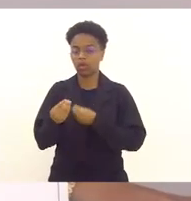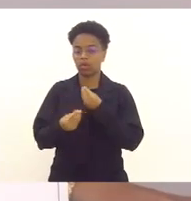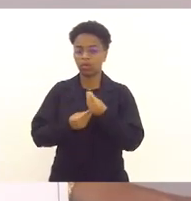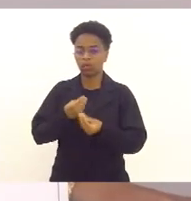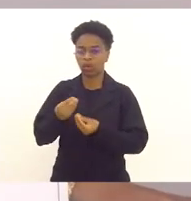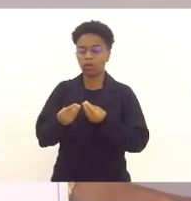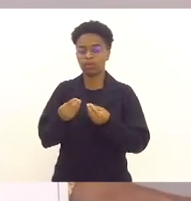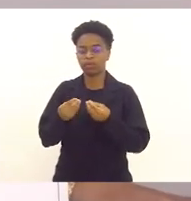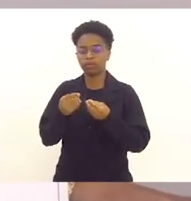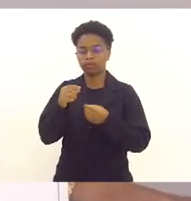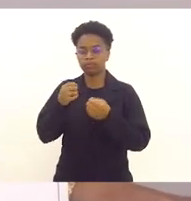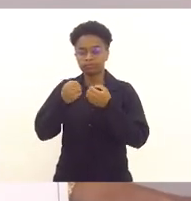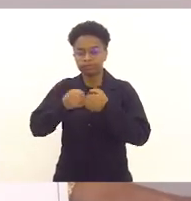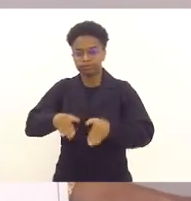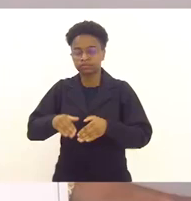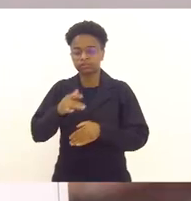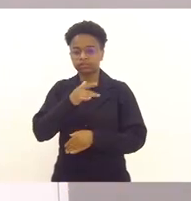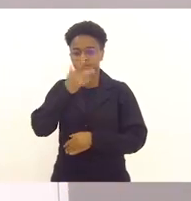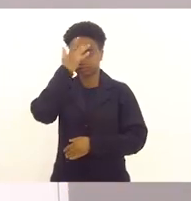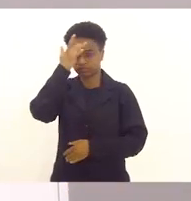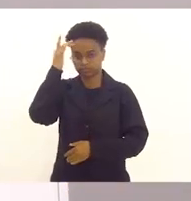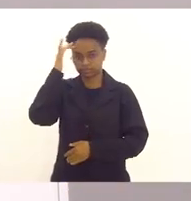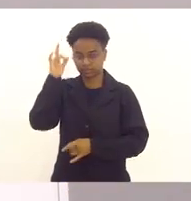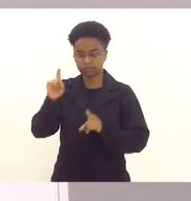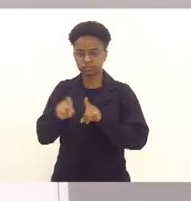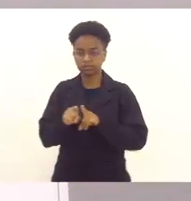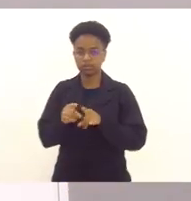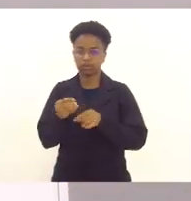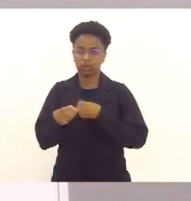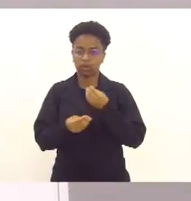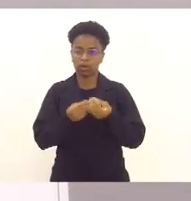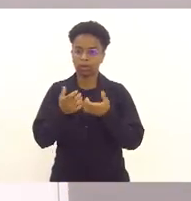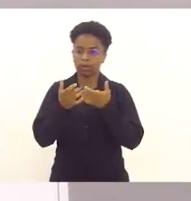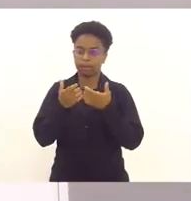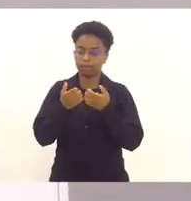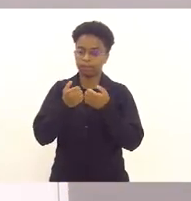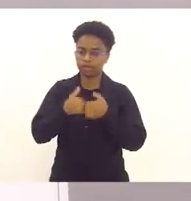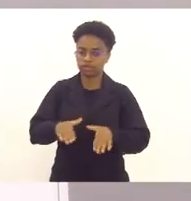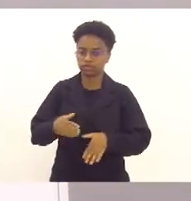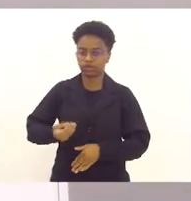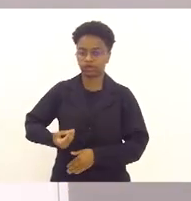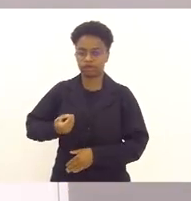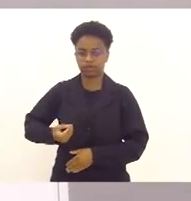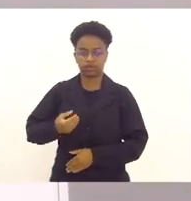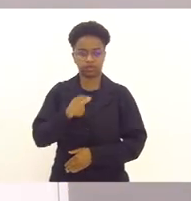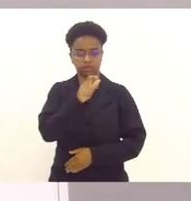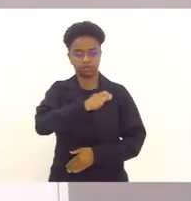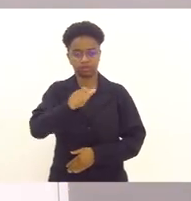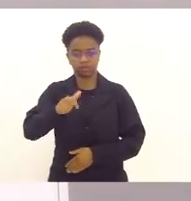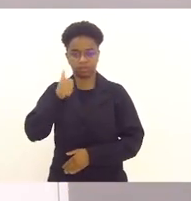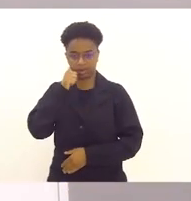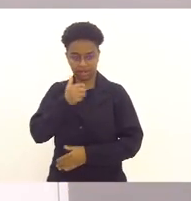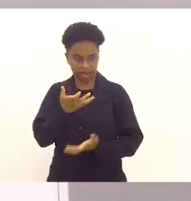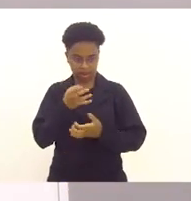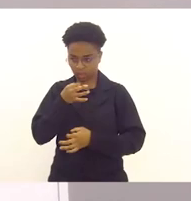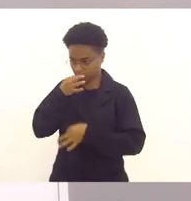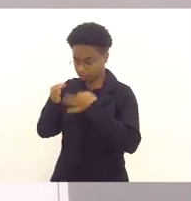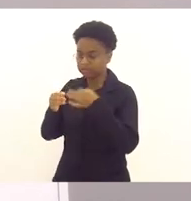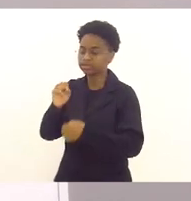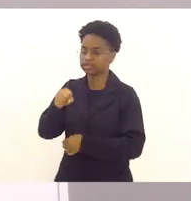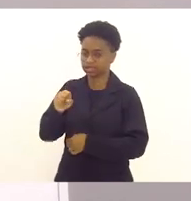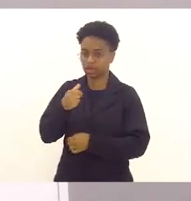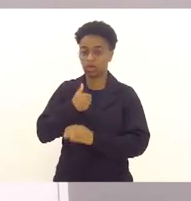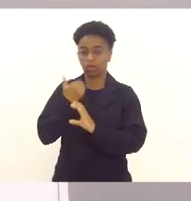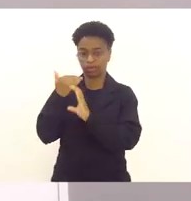fragiliza a saúde mental fragiliza toda a vida dessas mulheres senhora gostaria de comentar gostaria porque eu vou mandar